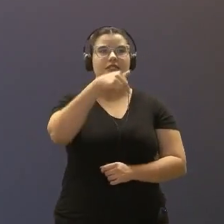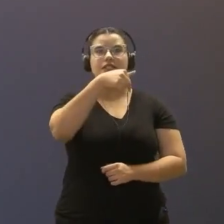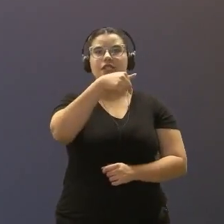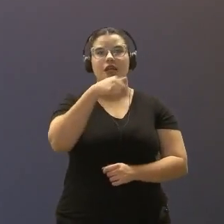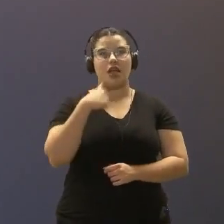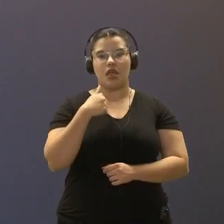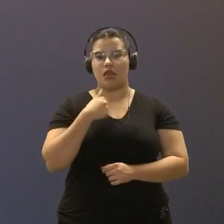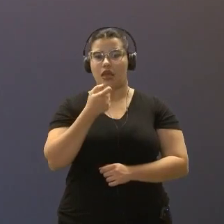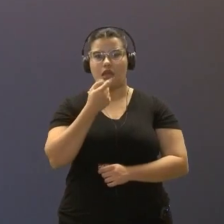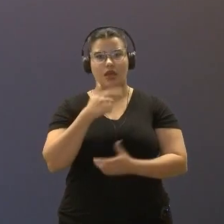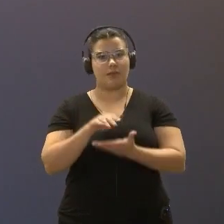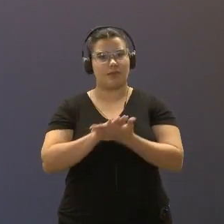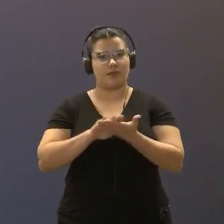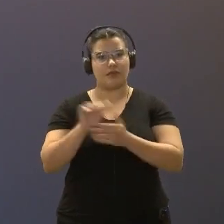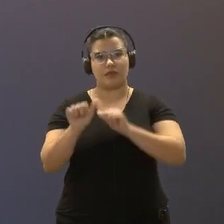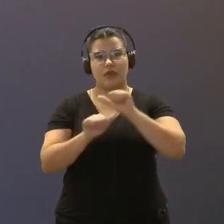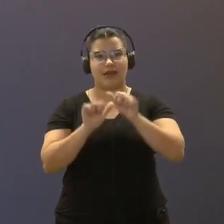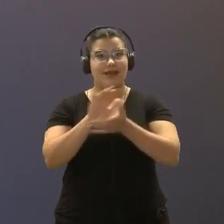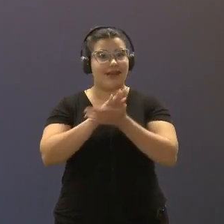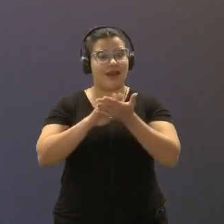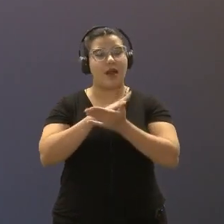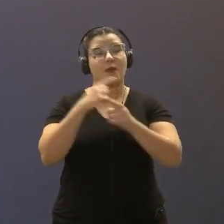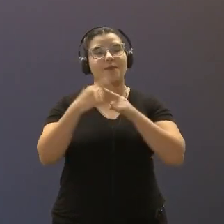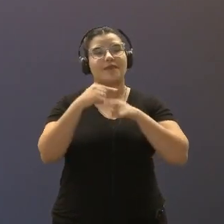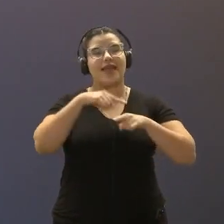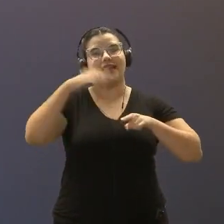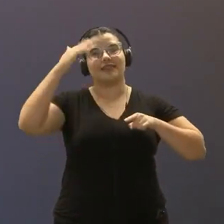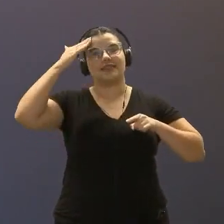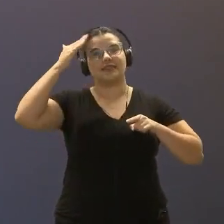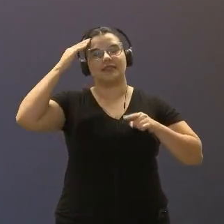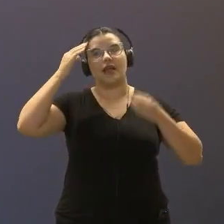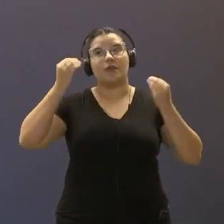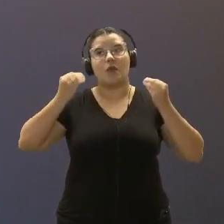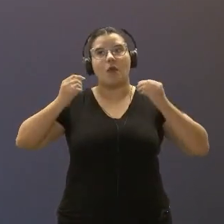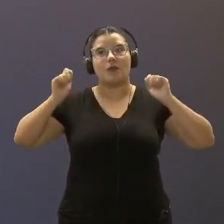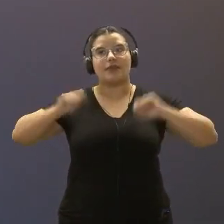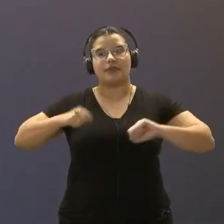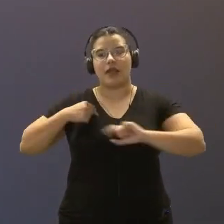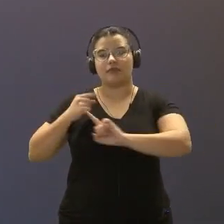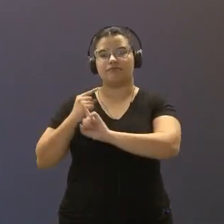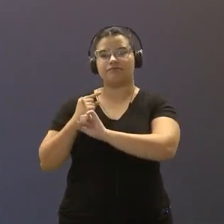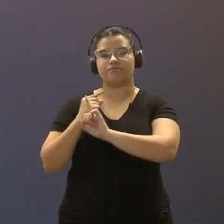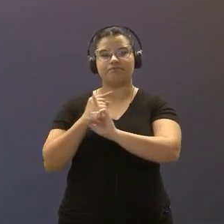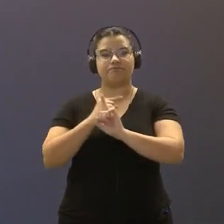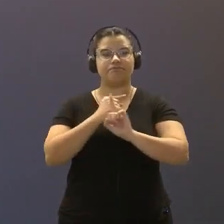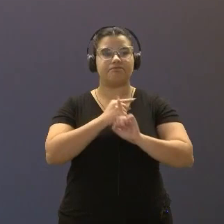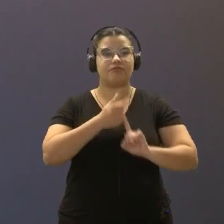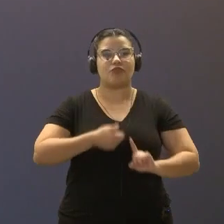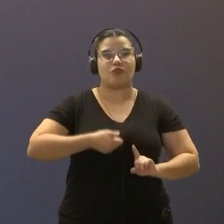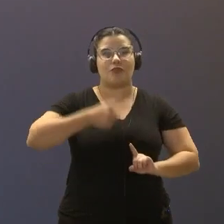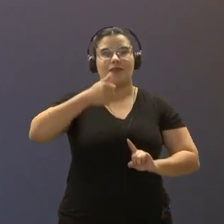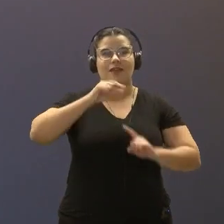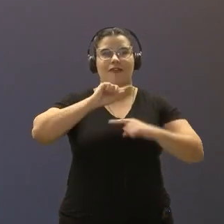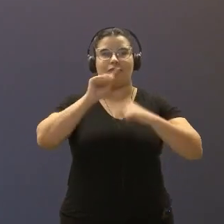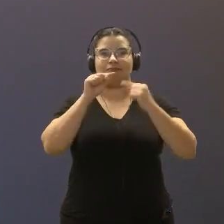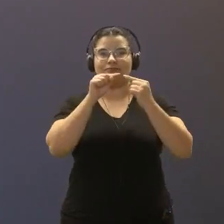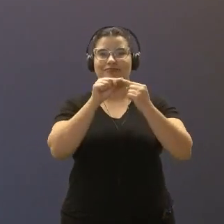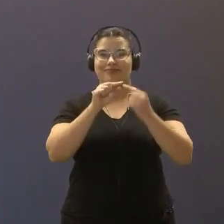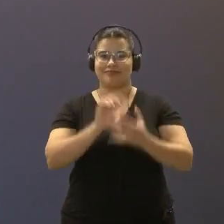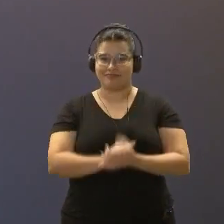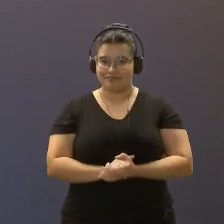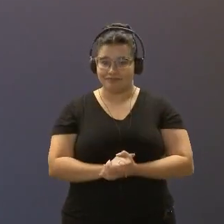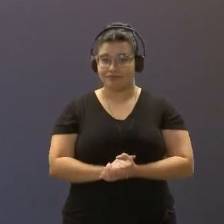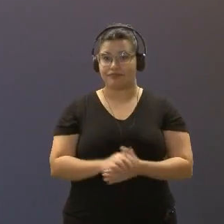um medicamento, só porque ele entendeu como que ele poderia me ajudar a ficar mais tempo no alvo.